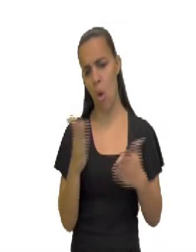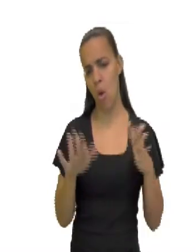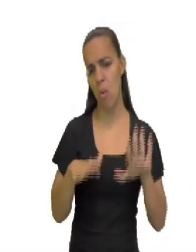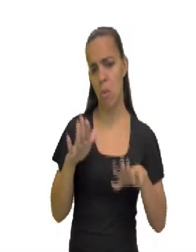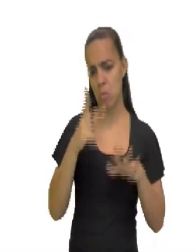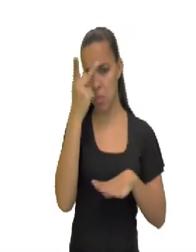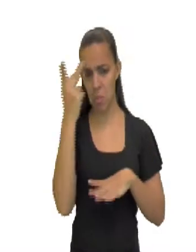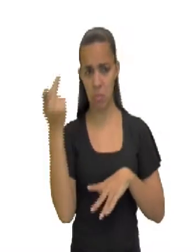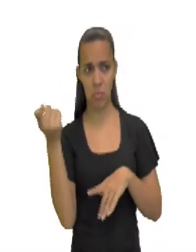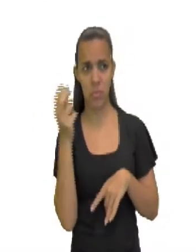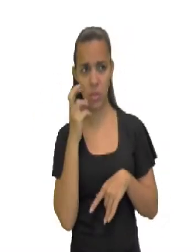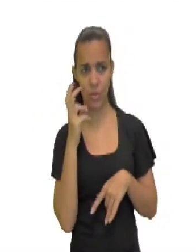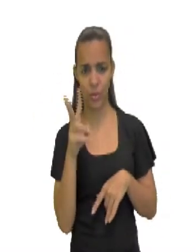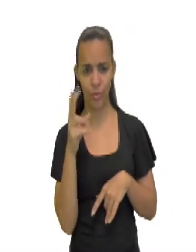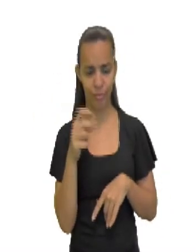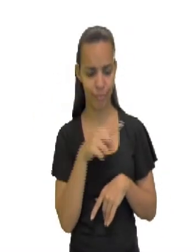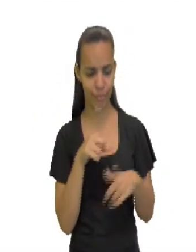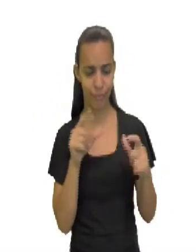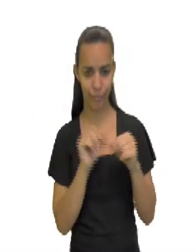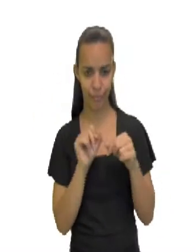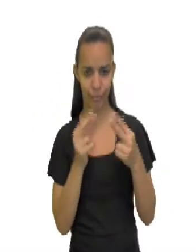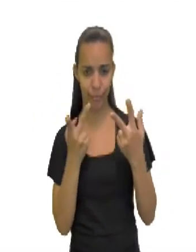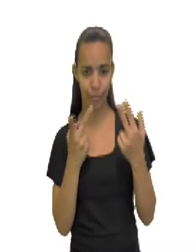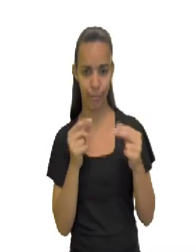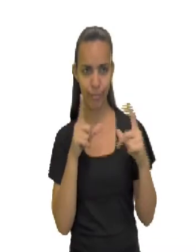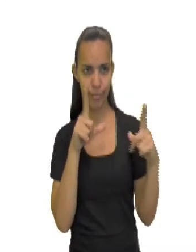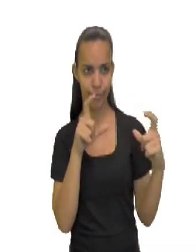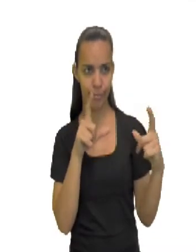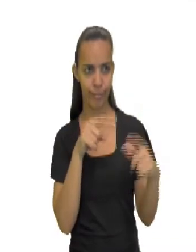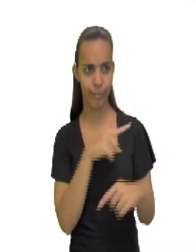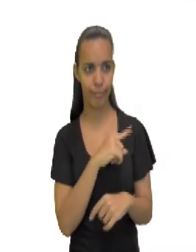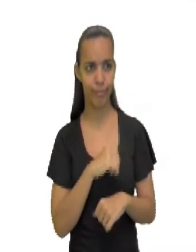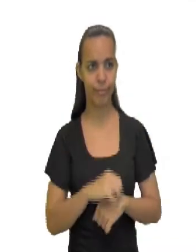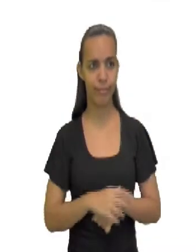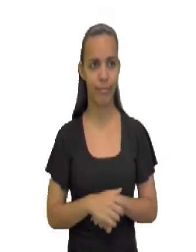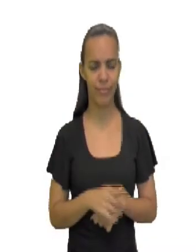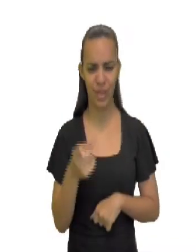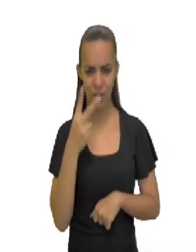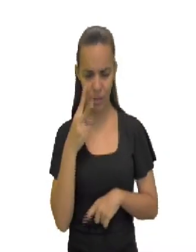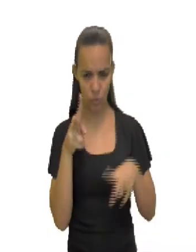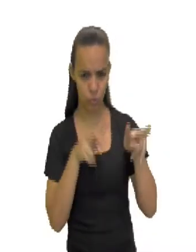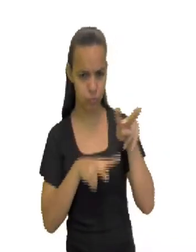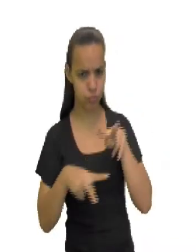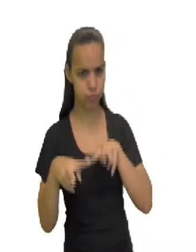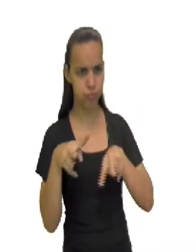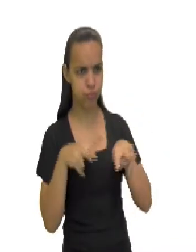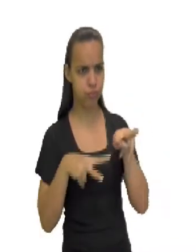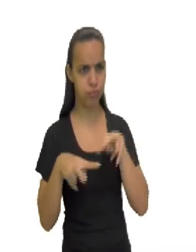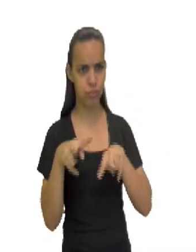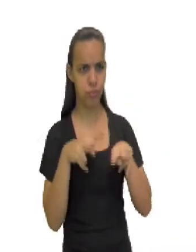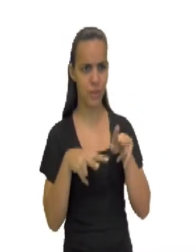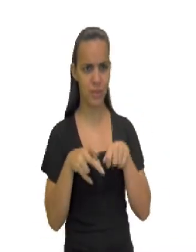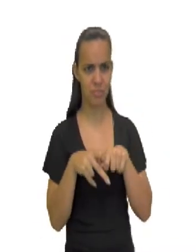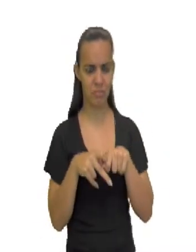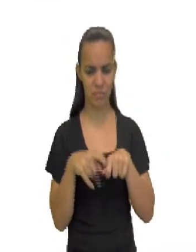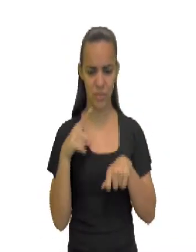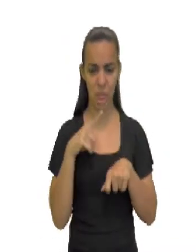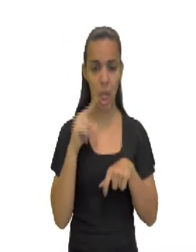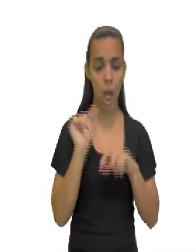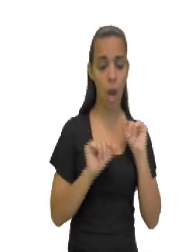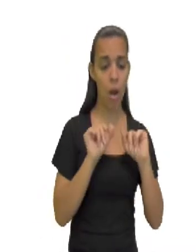está representado nessa imagem? Observe aí para você analisar que tipo de resíduos nós temos